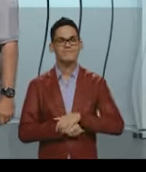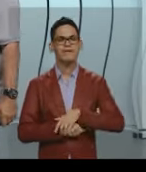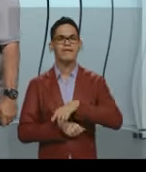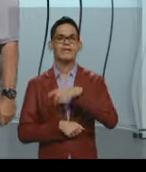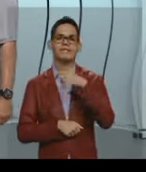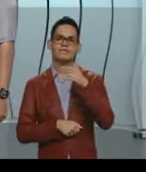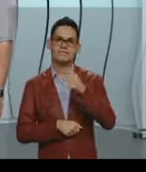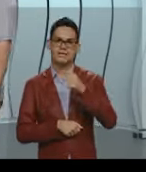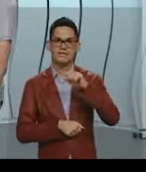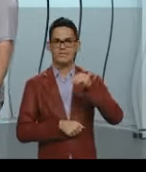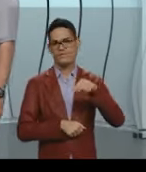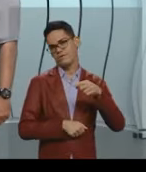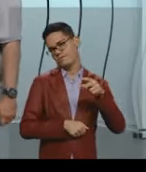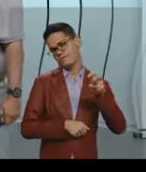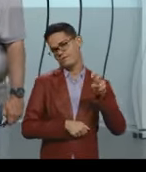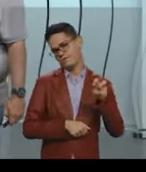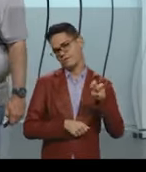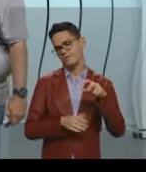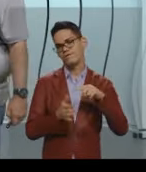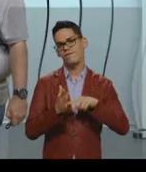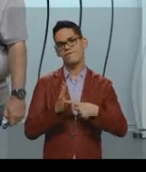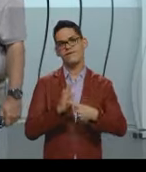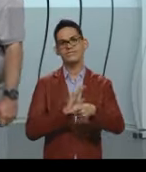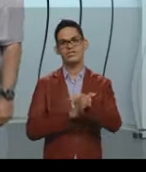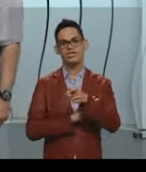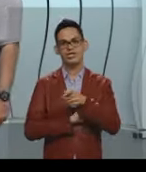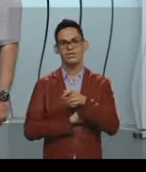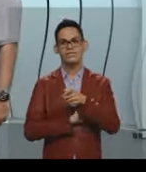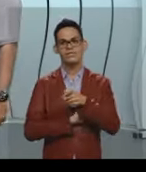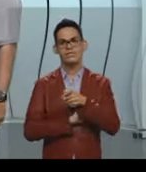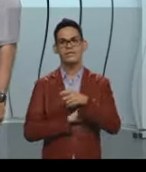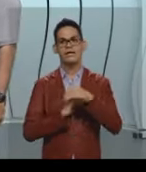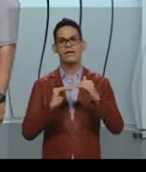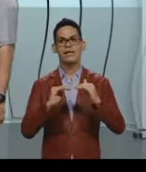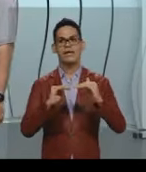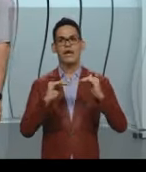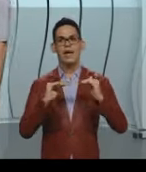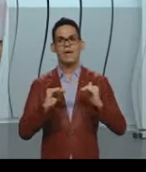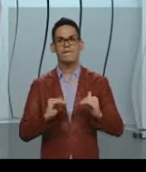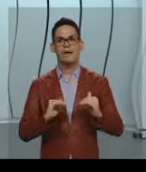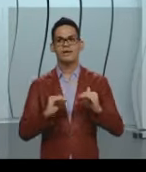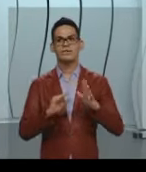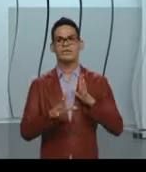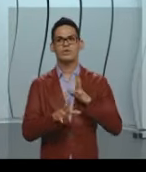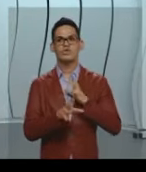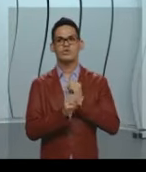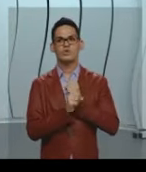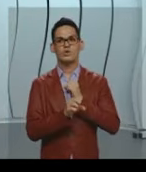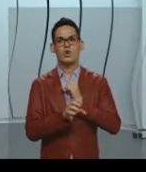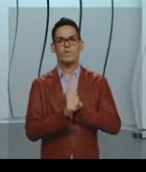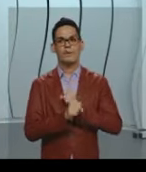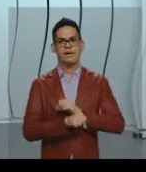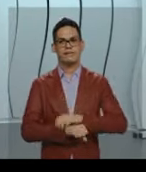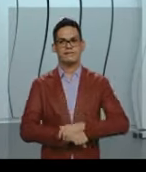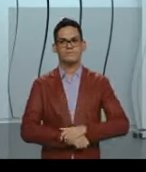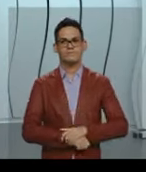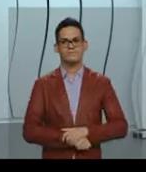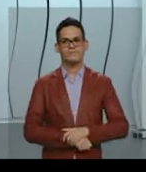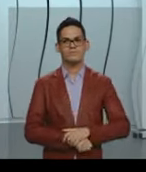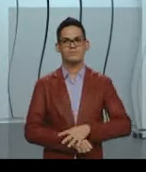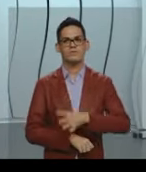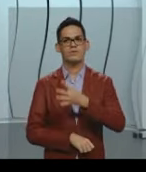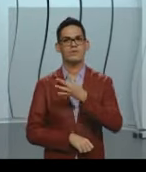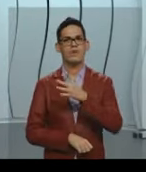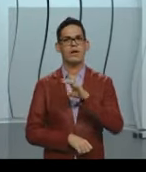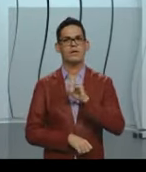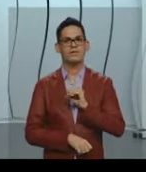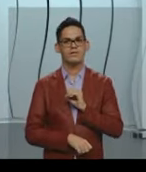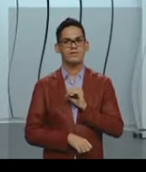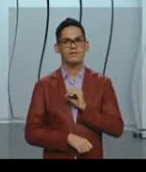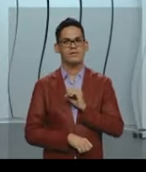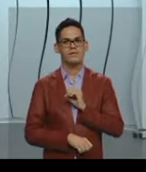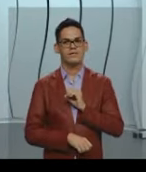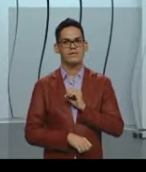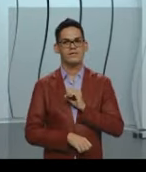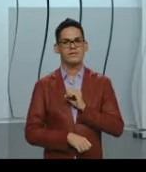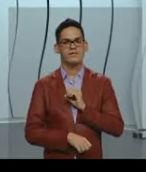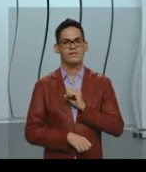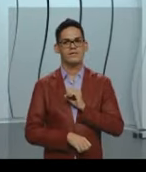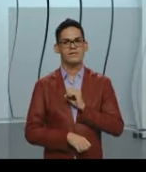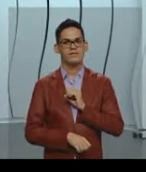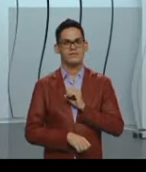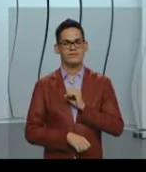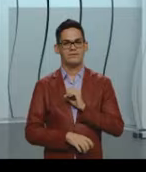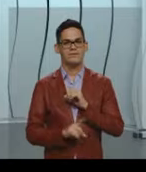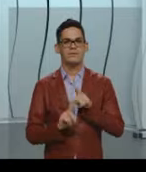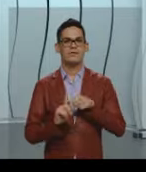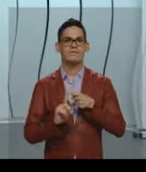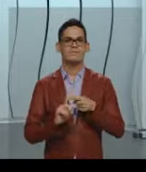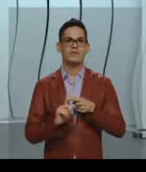vezes X. Embaixo nós vamos somar os pesos. Então vai ser 40